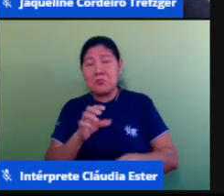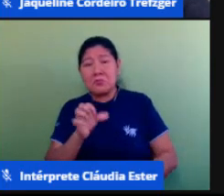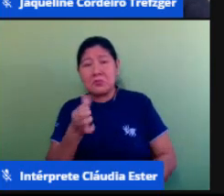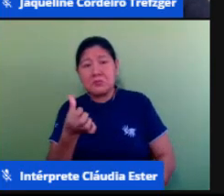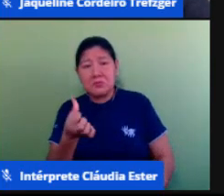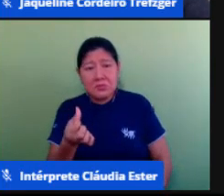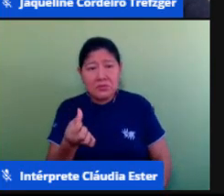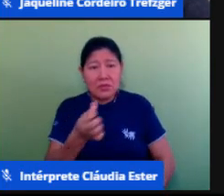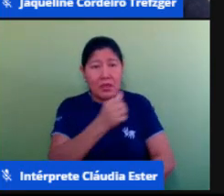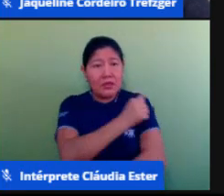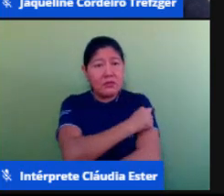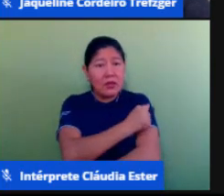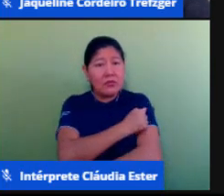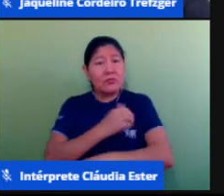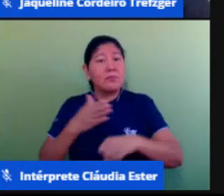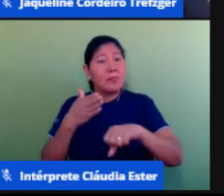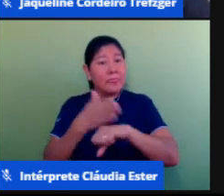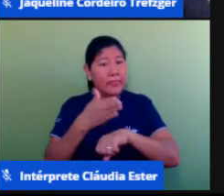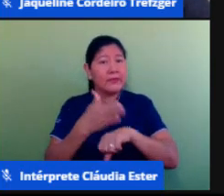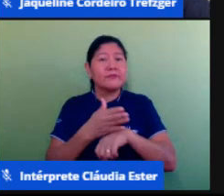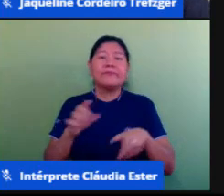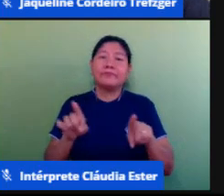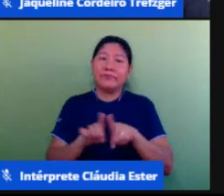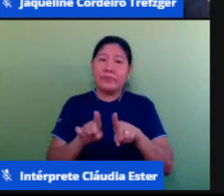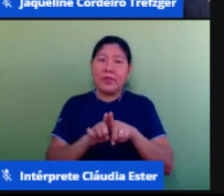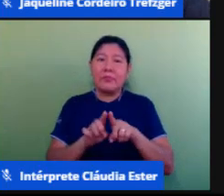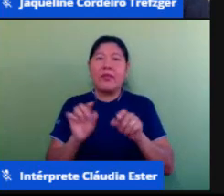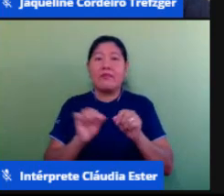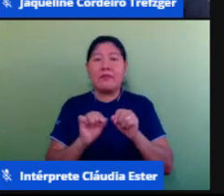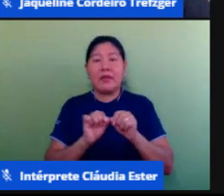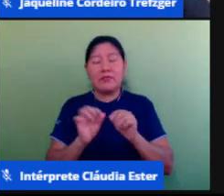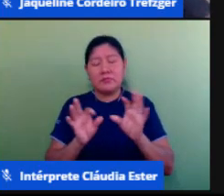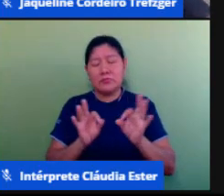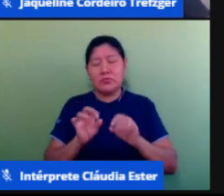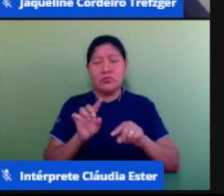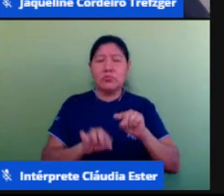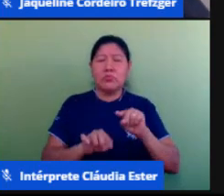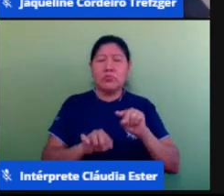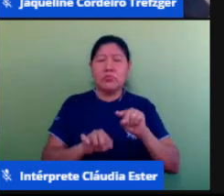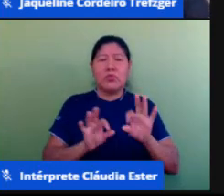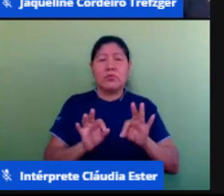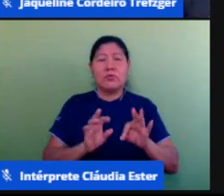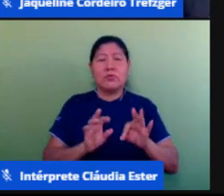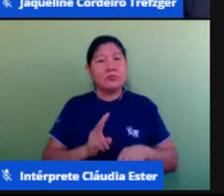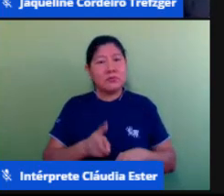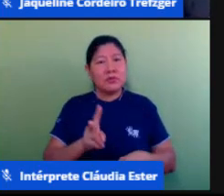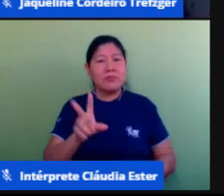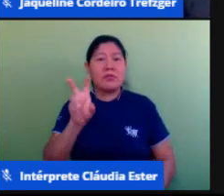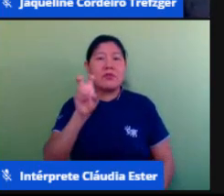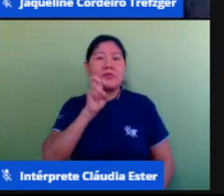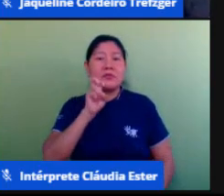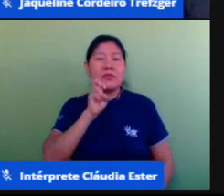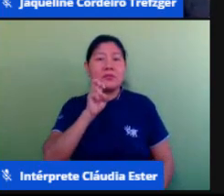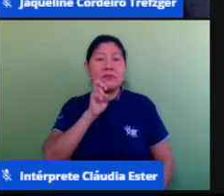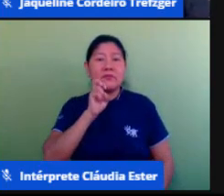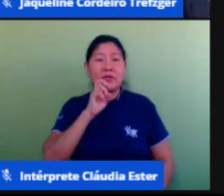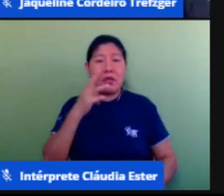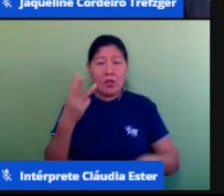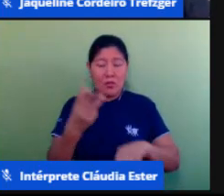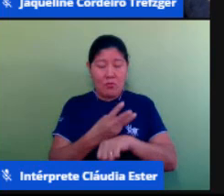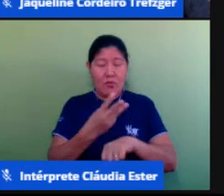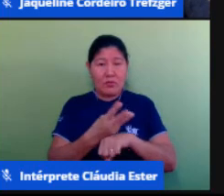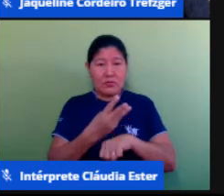entram. Mas eu também faço um trabalho para isso. Eu entro todas as quintas-feiras no WhatsApp de cada